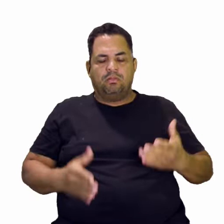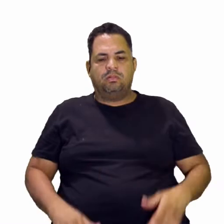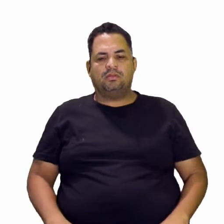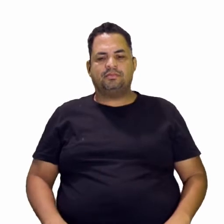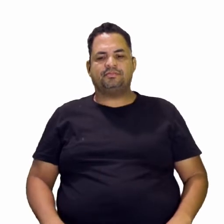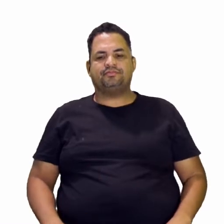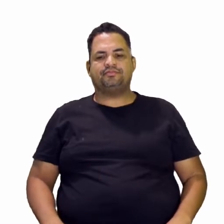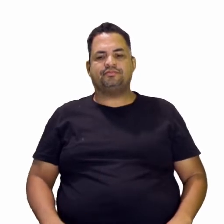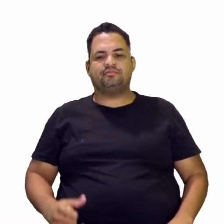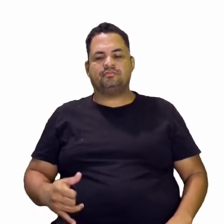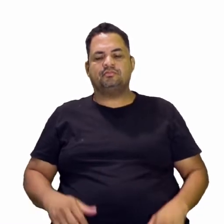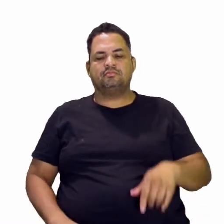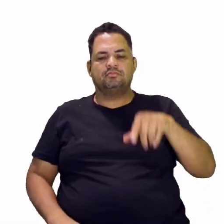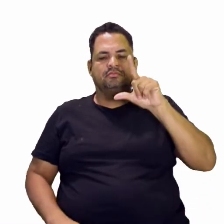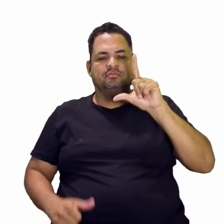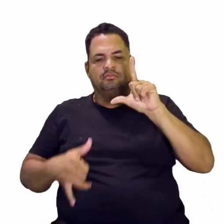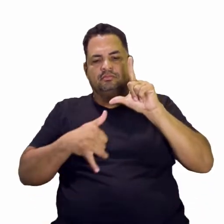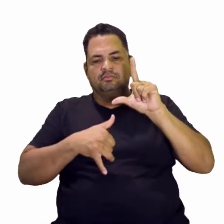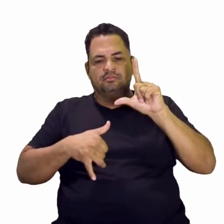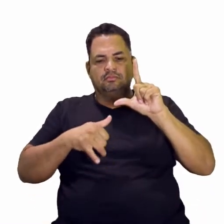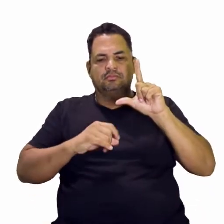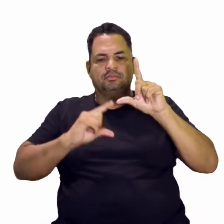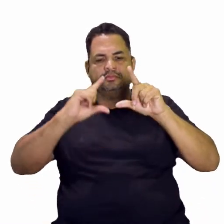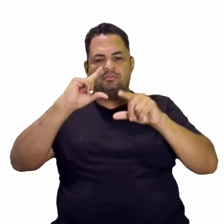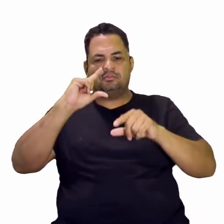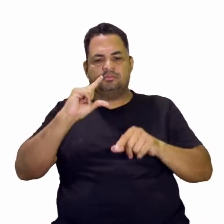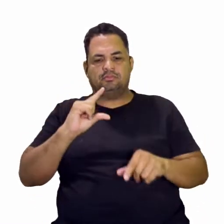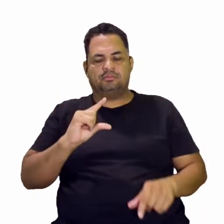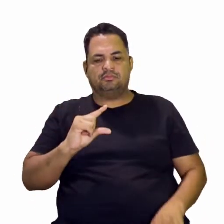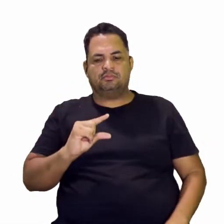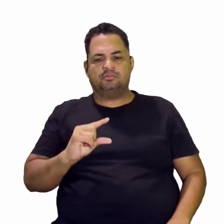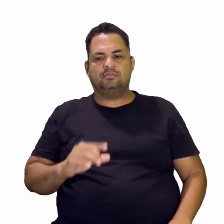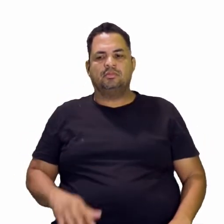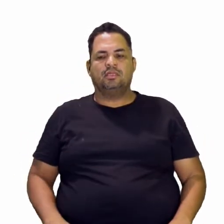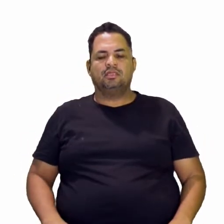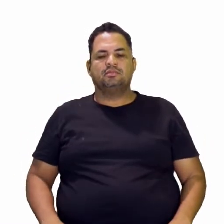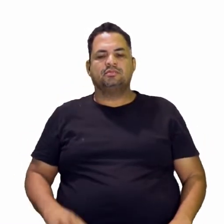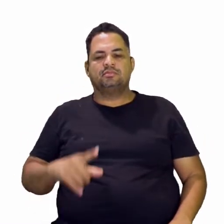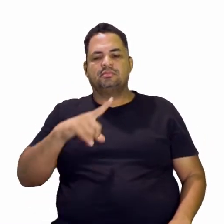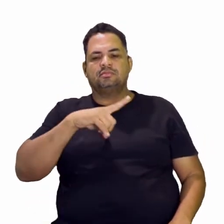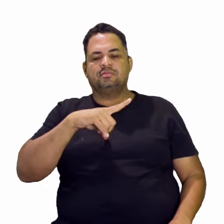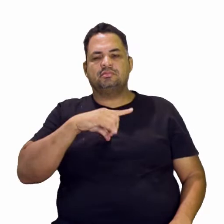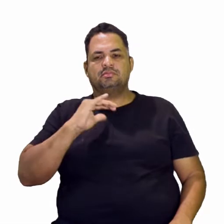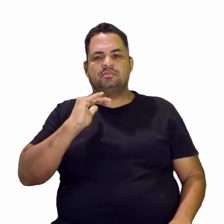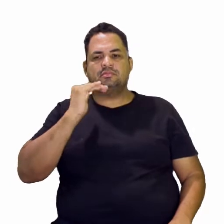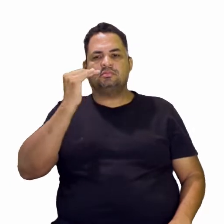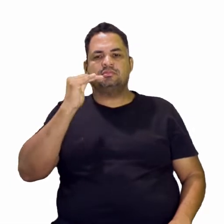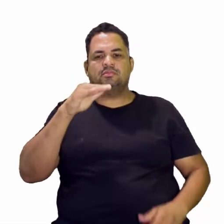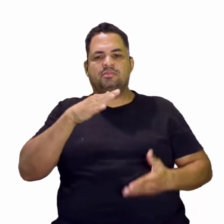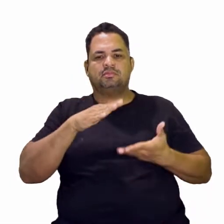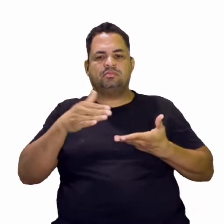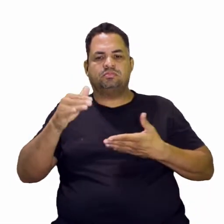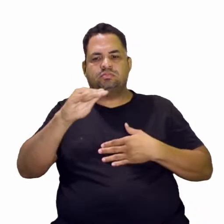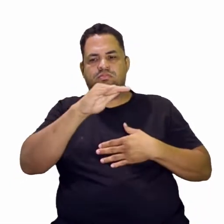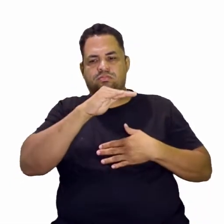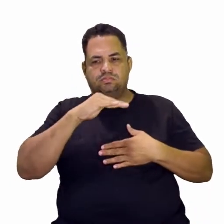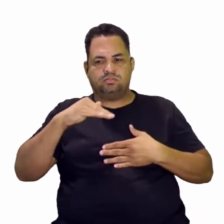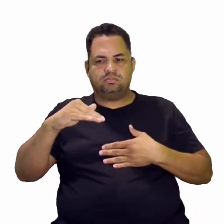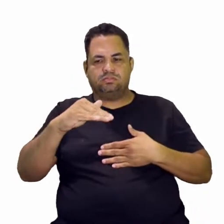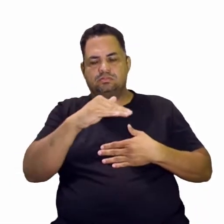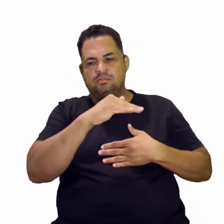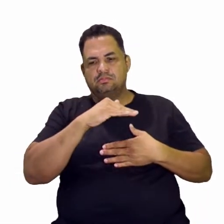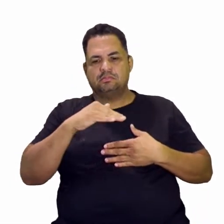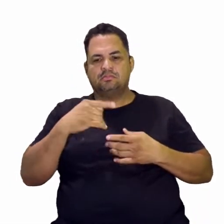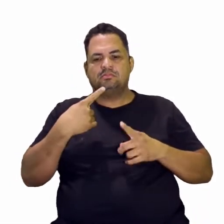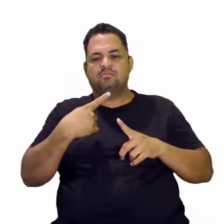Os lipídios são menos densos que a água, então eles vão ter essa capacidade de flutuabilidade ali nesse meio